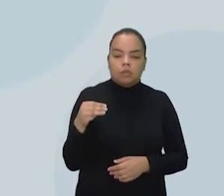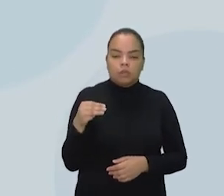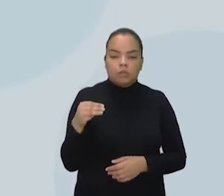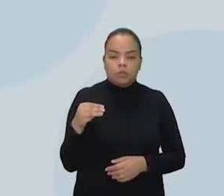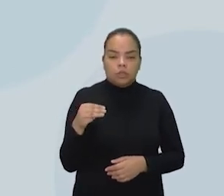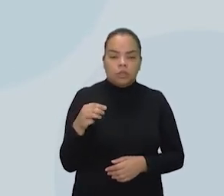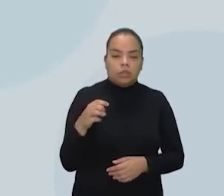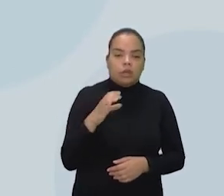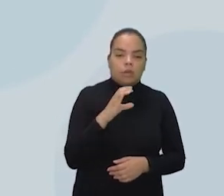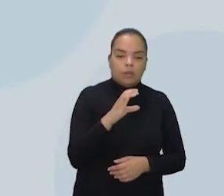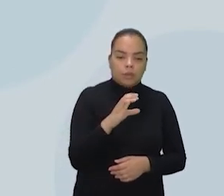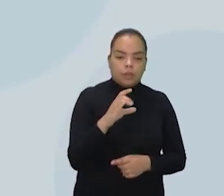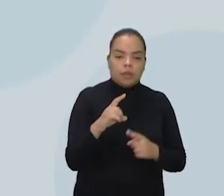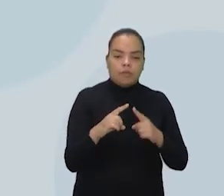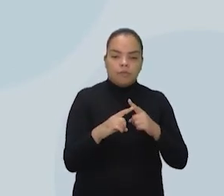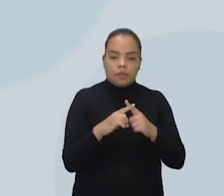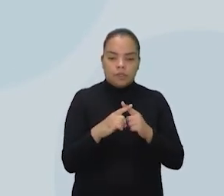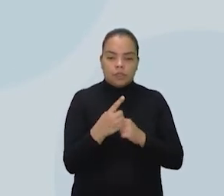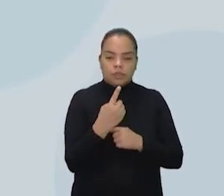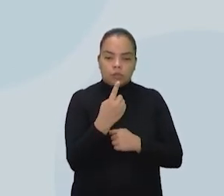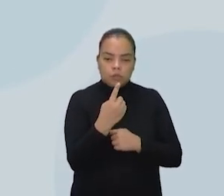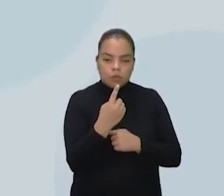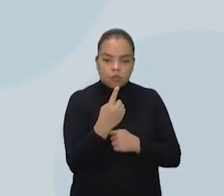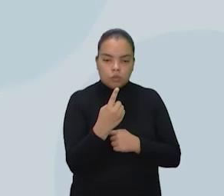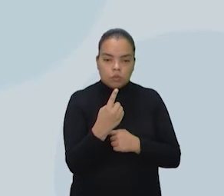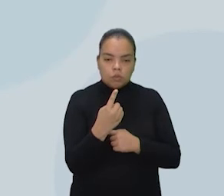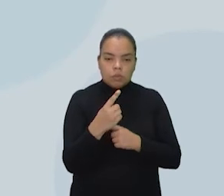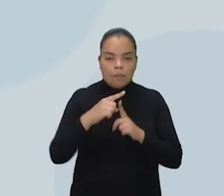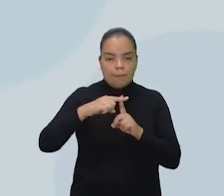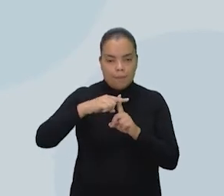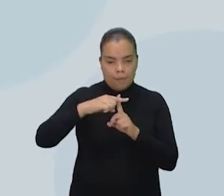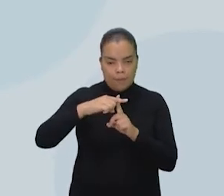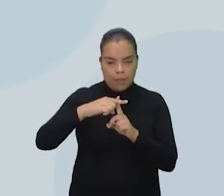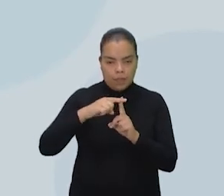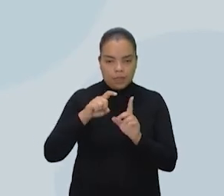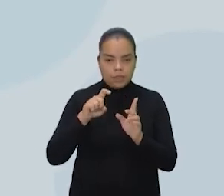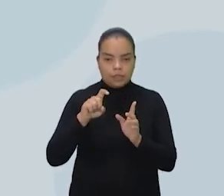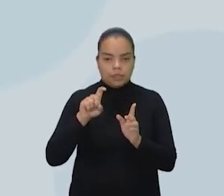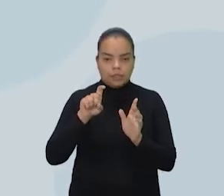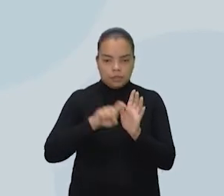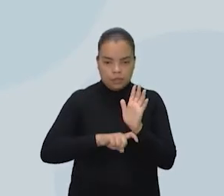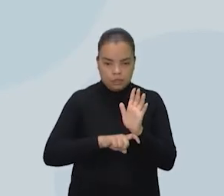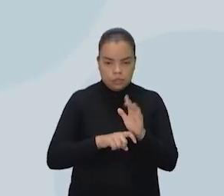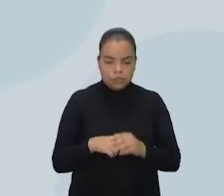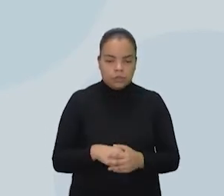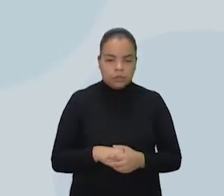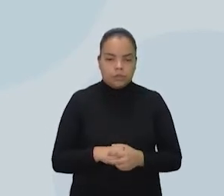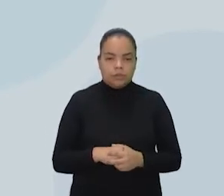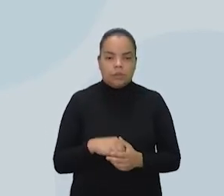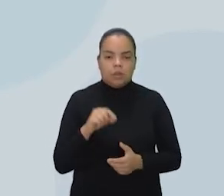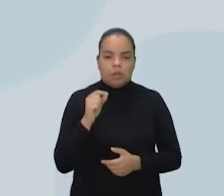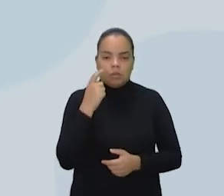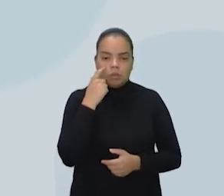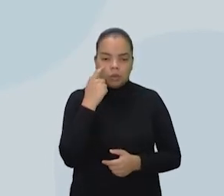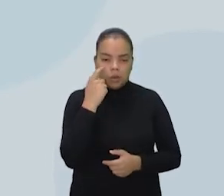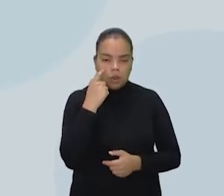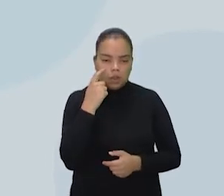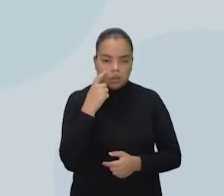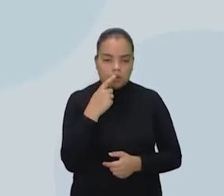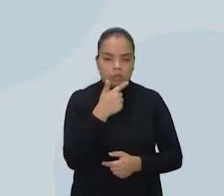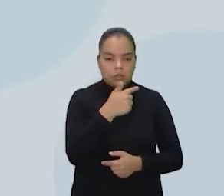capital vezes o seu aumento, que é 1 mais a taxa. Tá certo? Então, olha lá, o capital